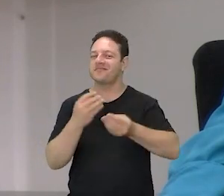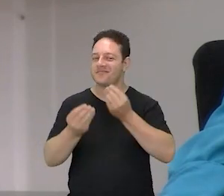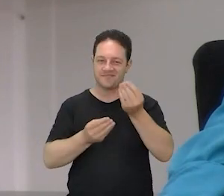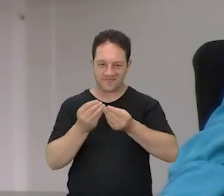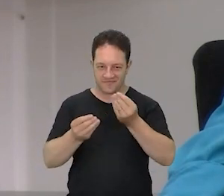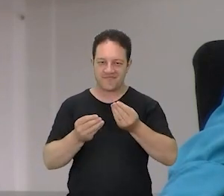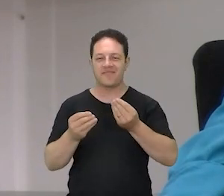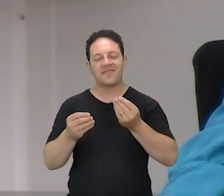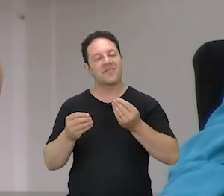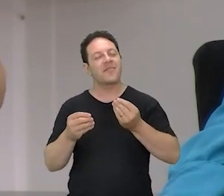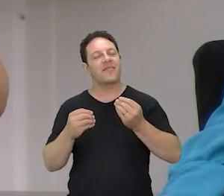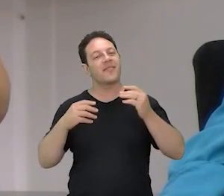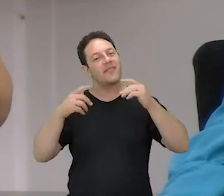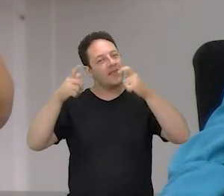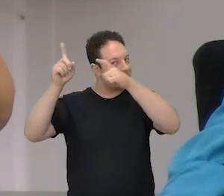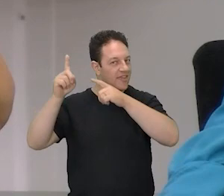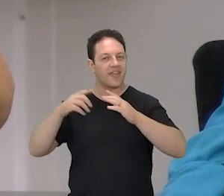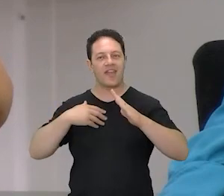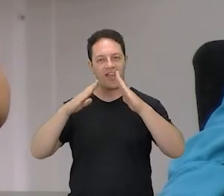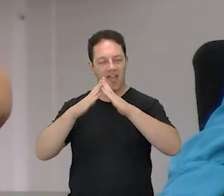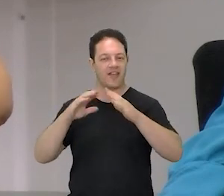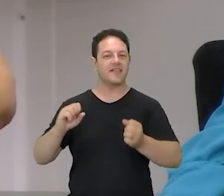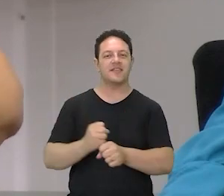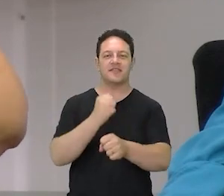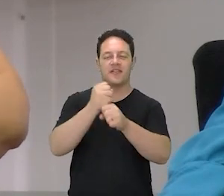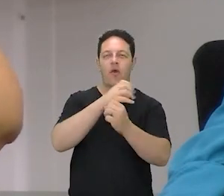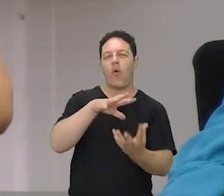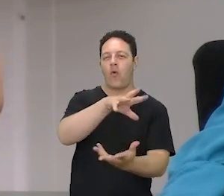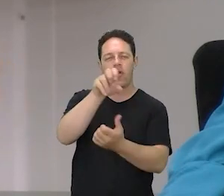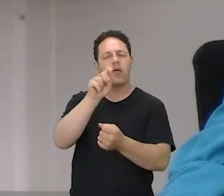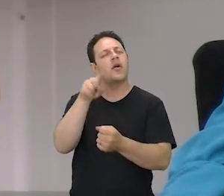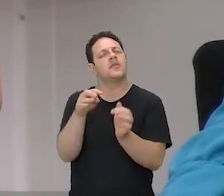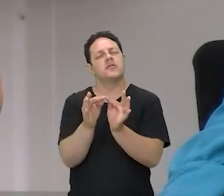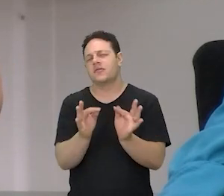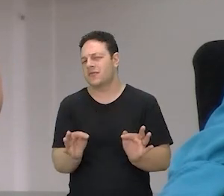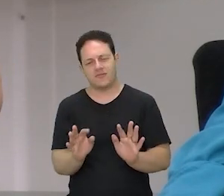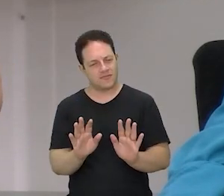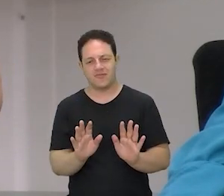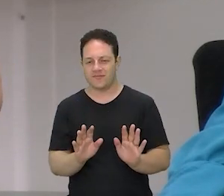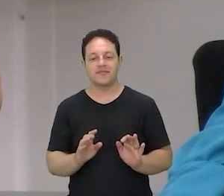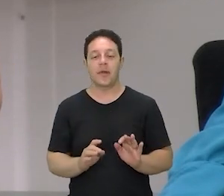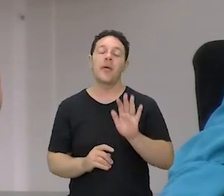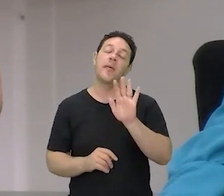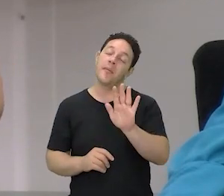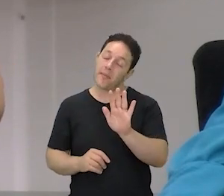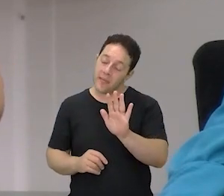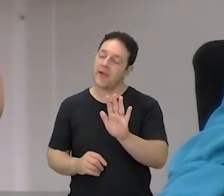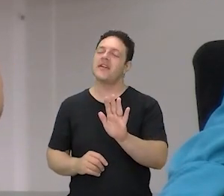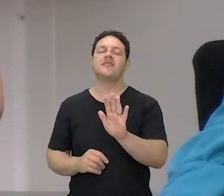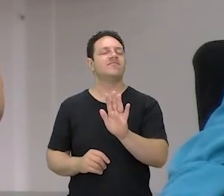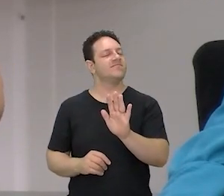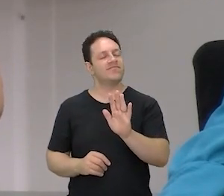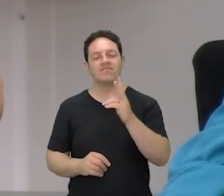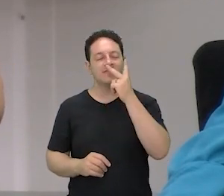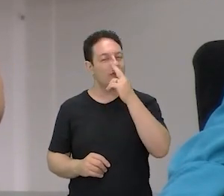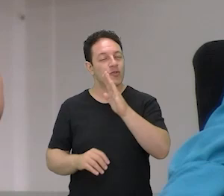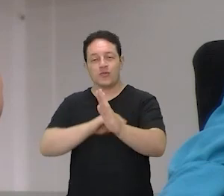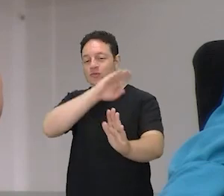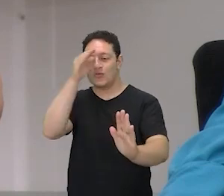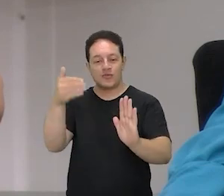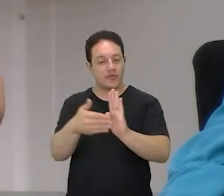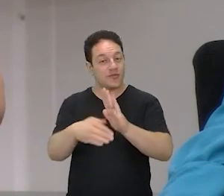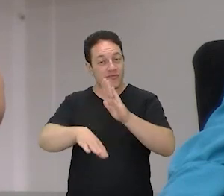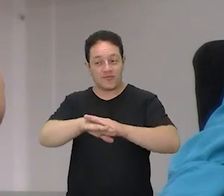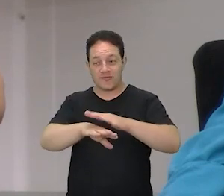nossa casa sustentável, que é muito simples, mas totalmente realizada